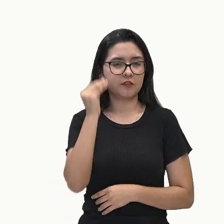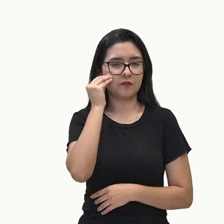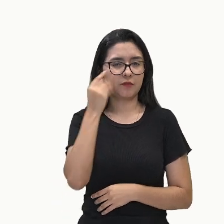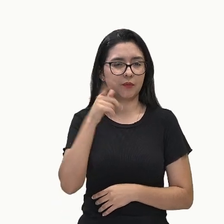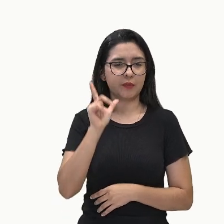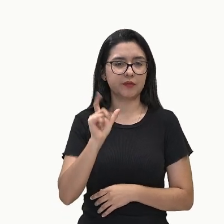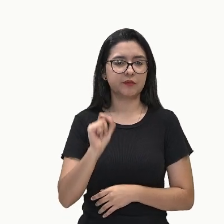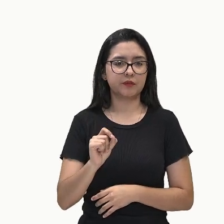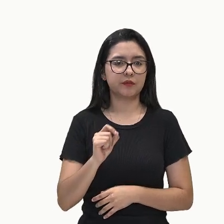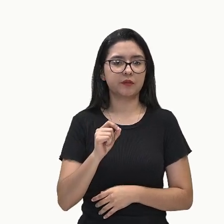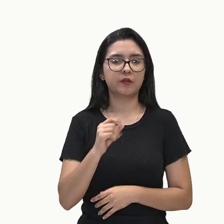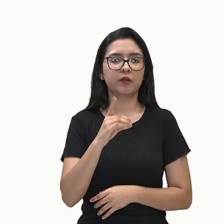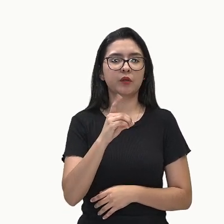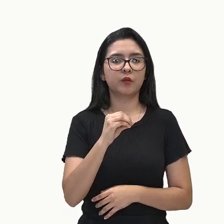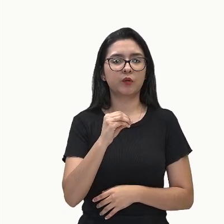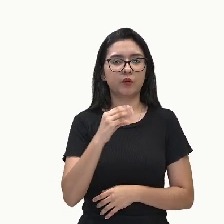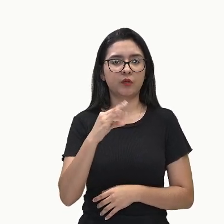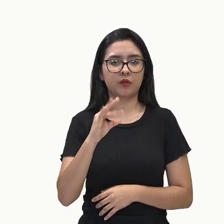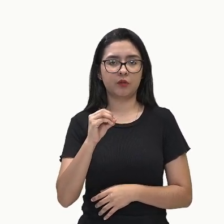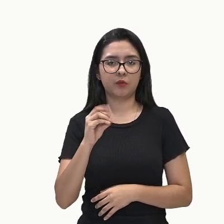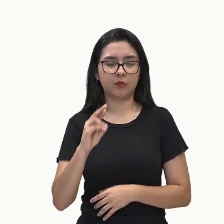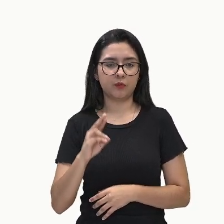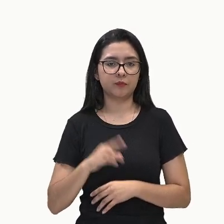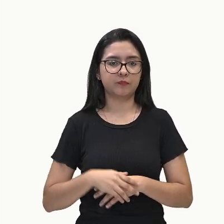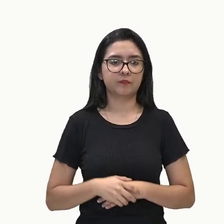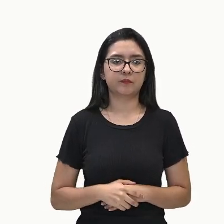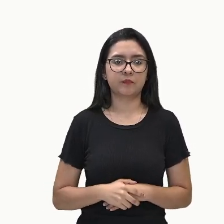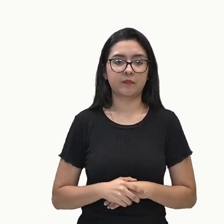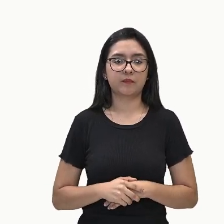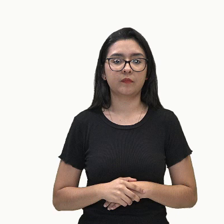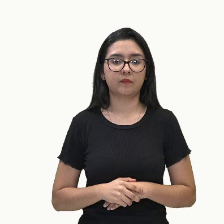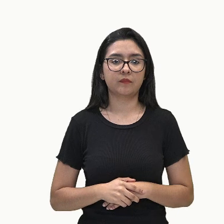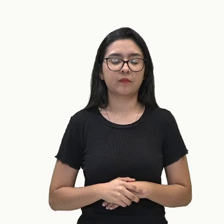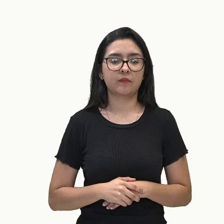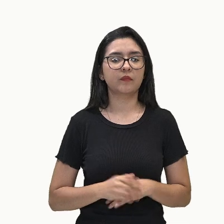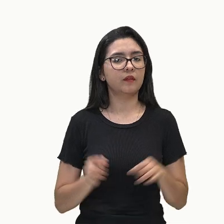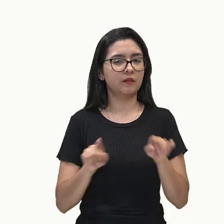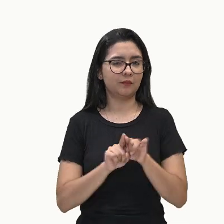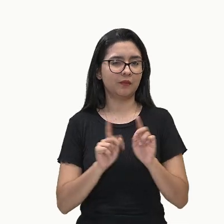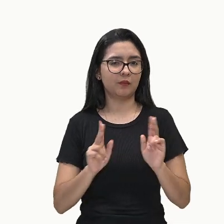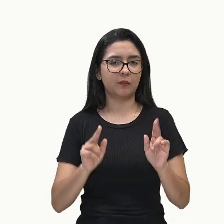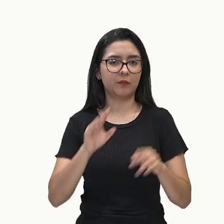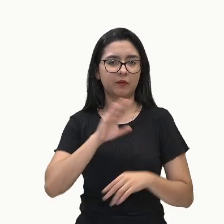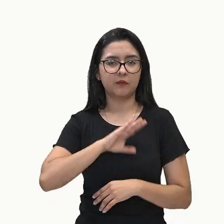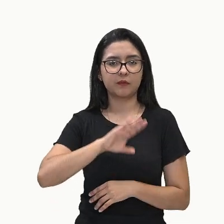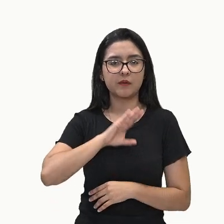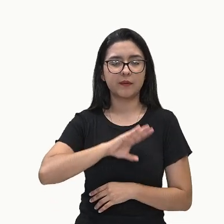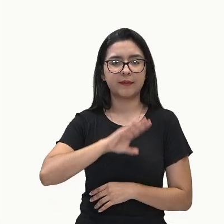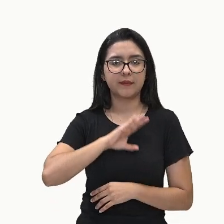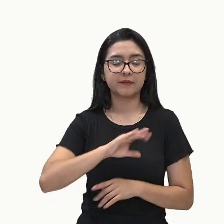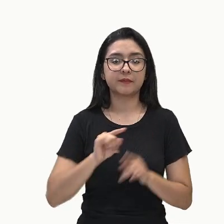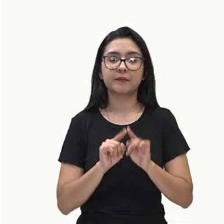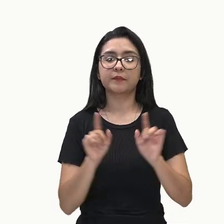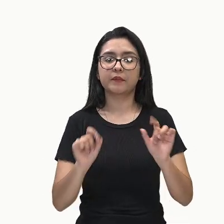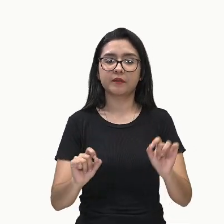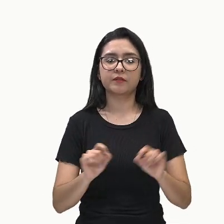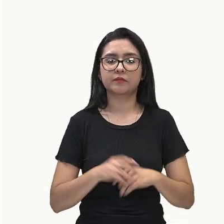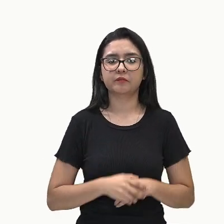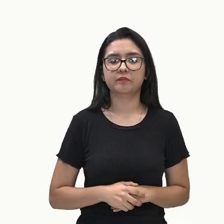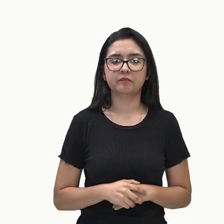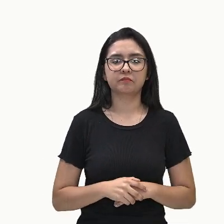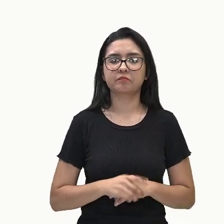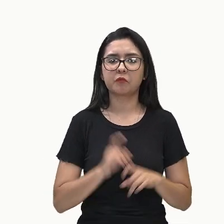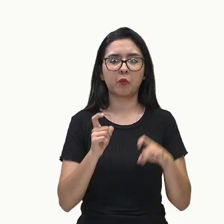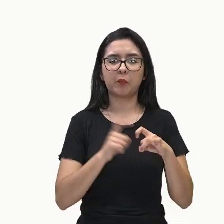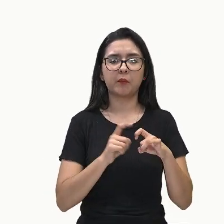se relacionar ao médico. Perfeito, da mesma forma como no português, não é verdade? Então, quem é